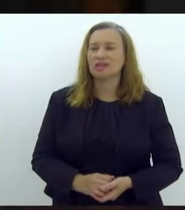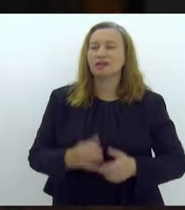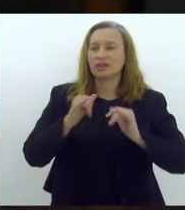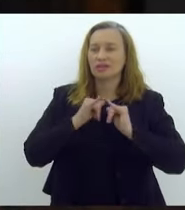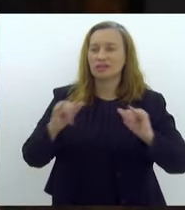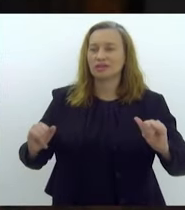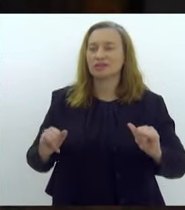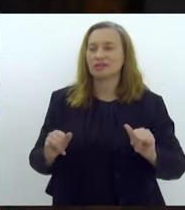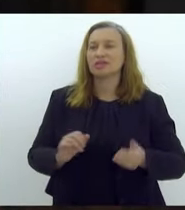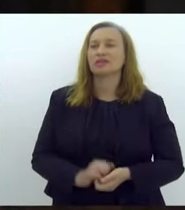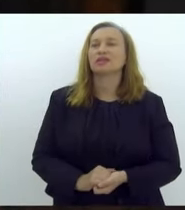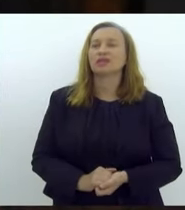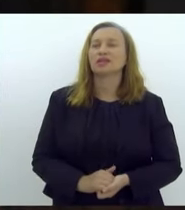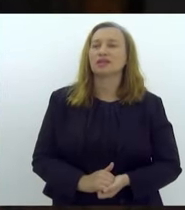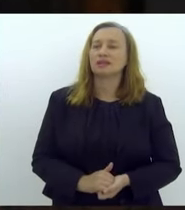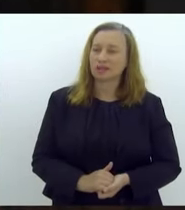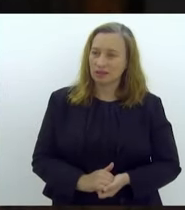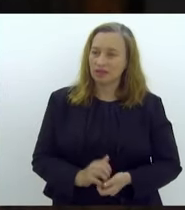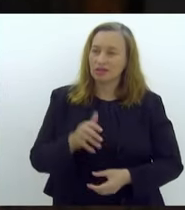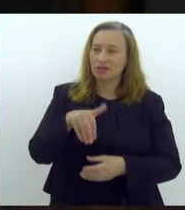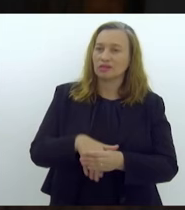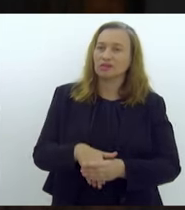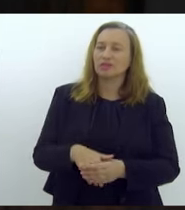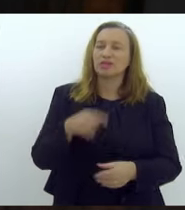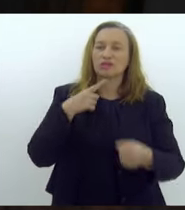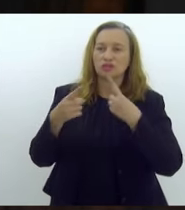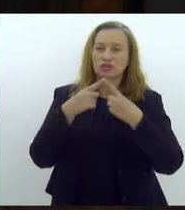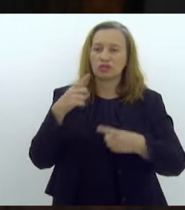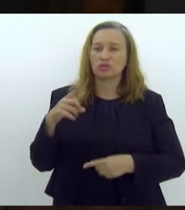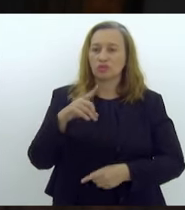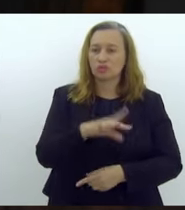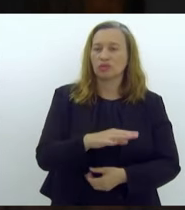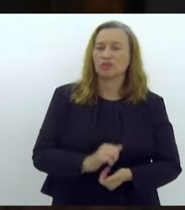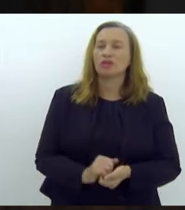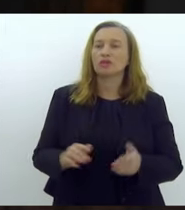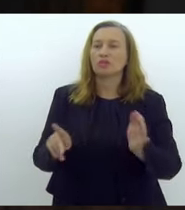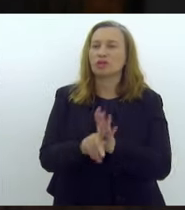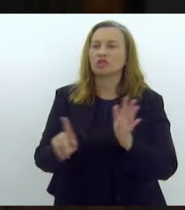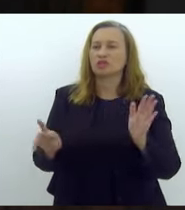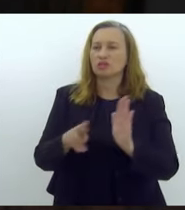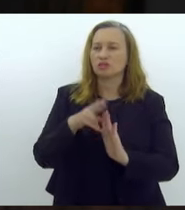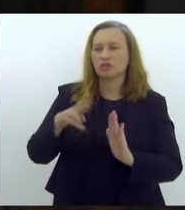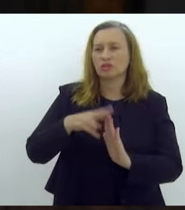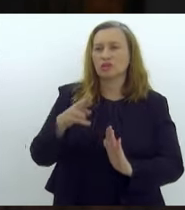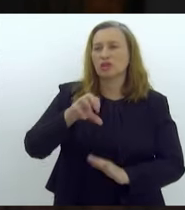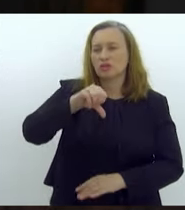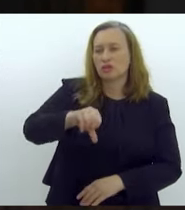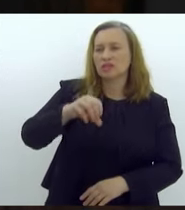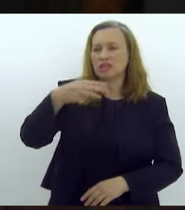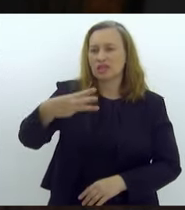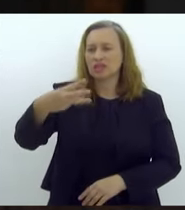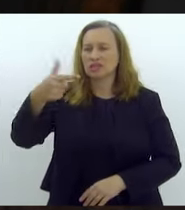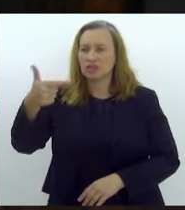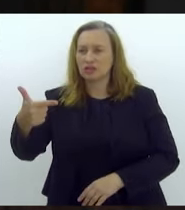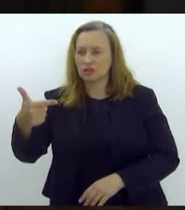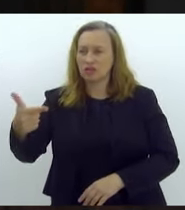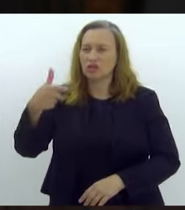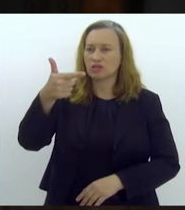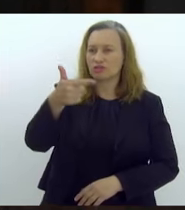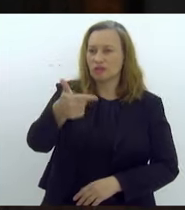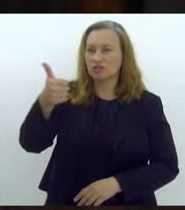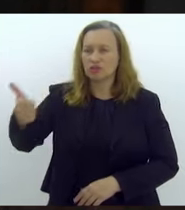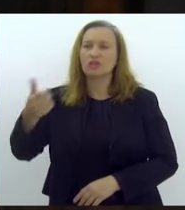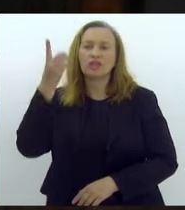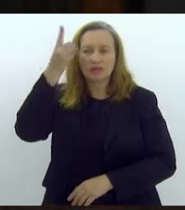Anuncio, em tramitação ordinária, em votação e discussão única, projeto de resolução número 932, de 21, de autoria do deputado